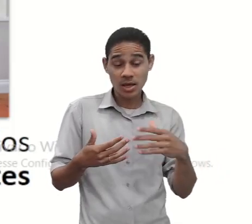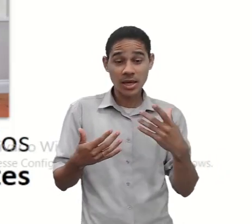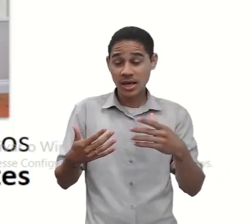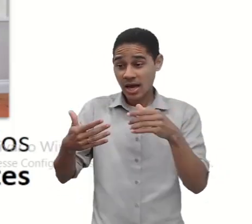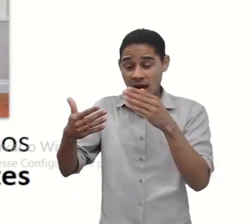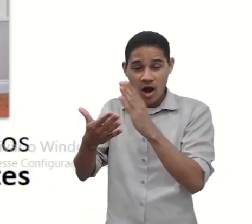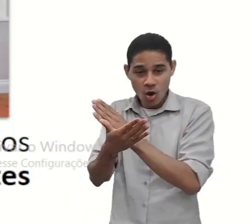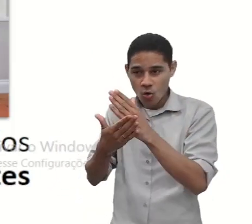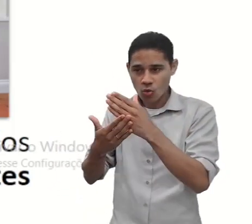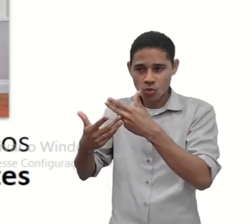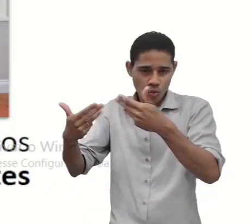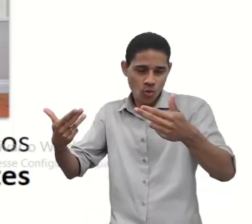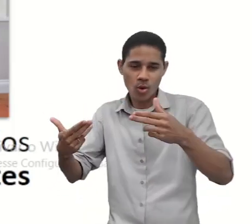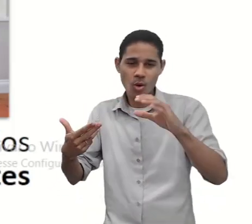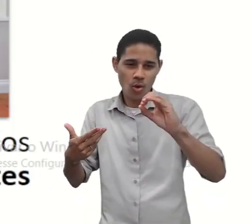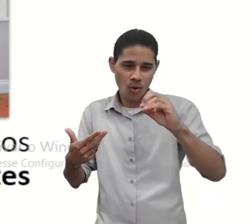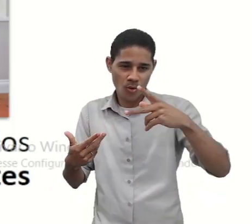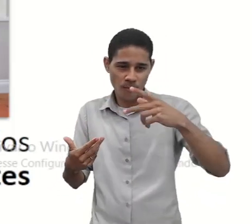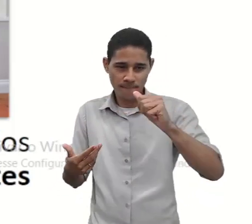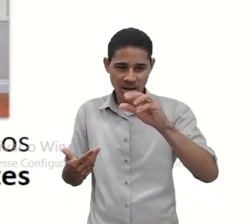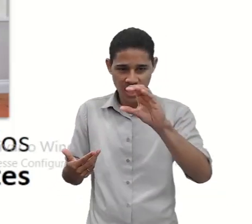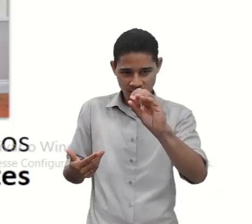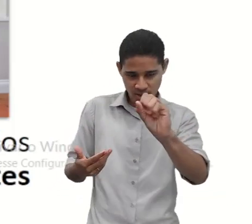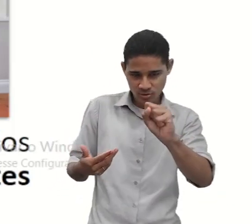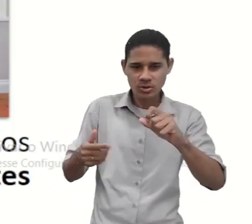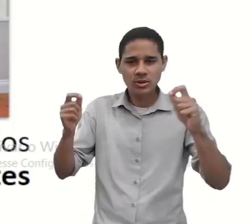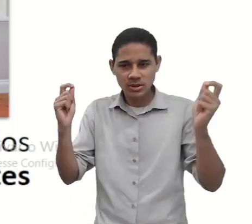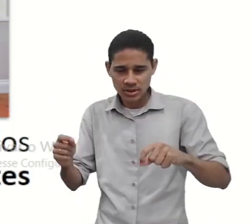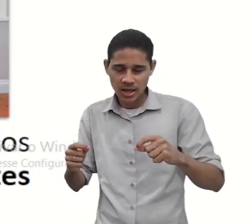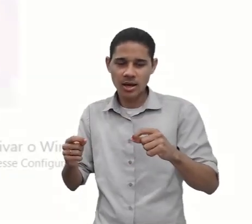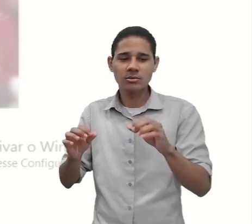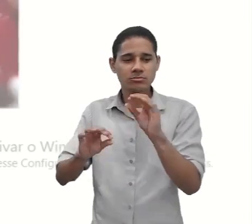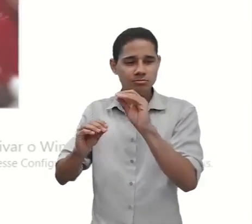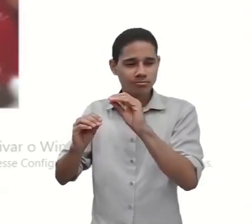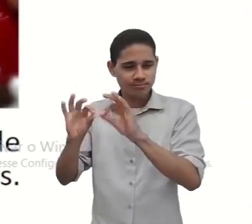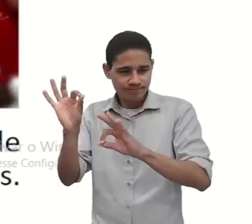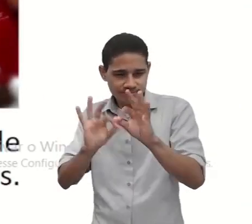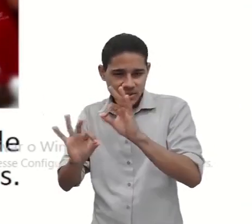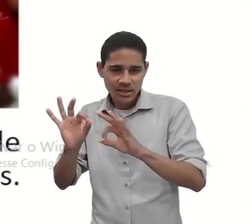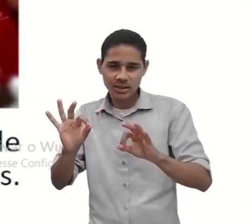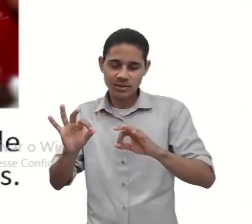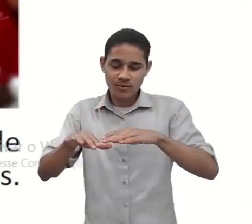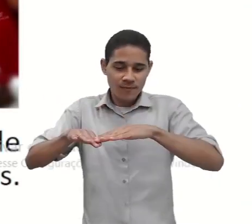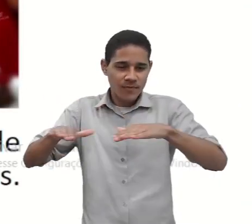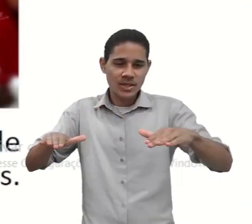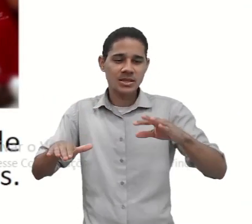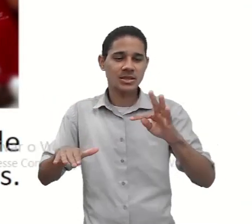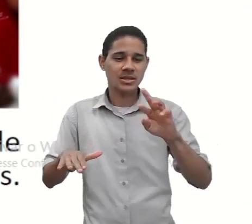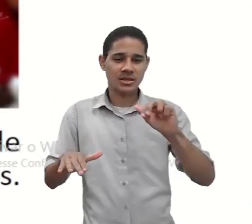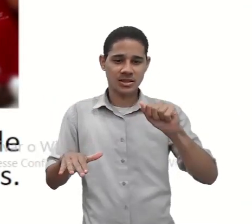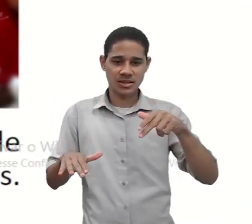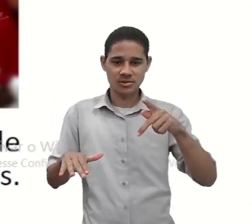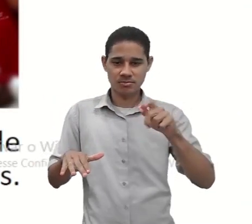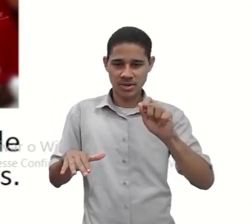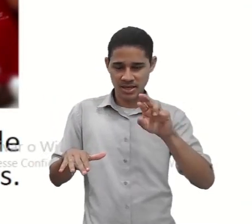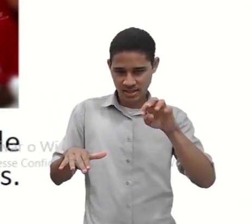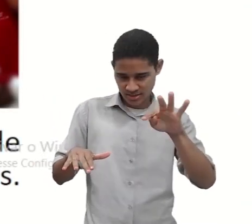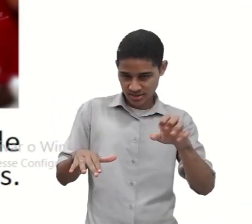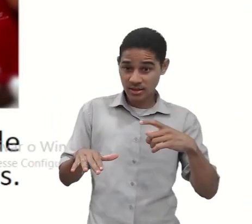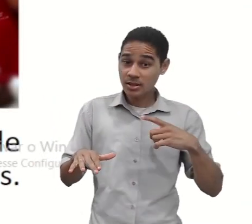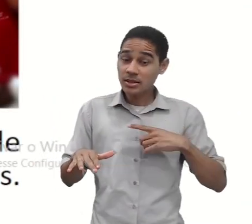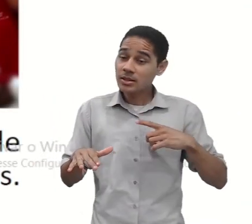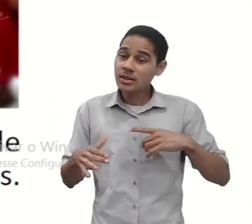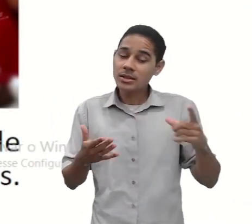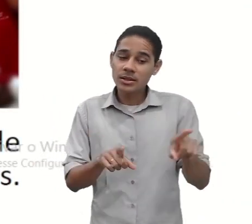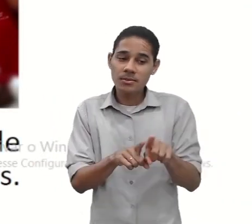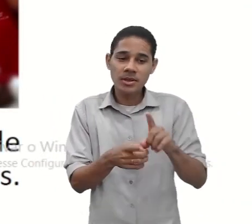opacos também podem ser utilizados para construir superfícies transparentes. A transparência ela também pode ser uma transparência gráfica, que é uma